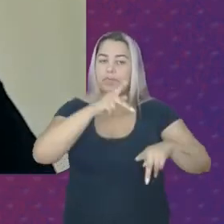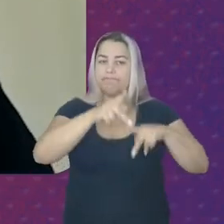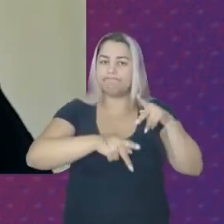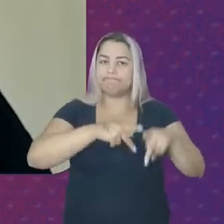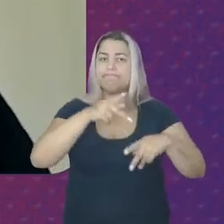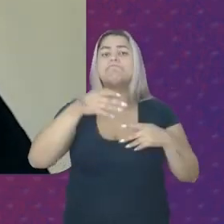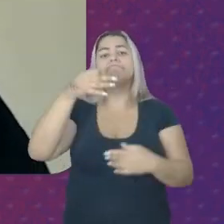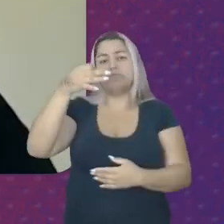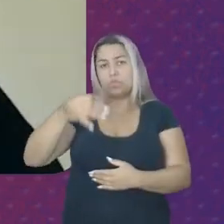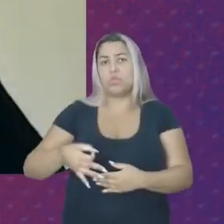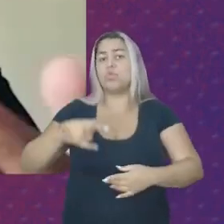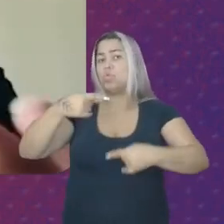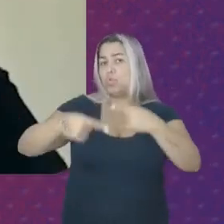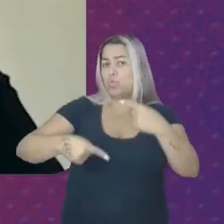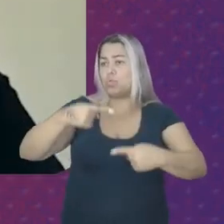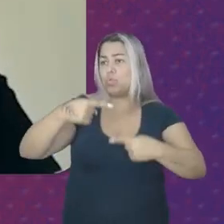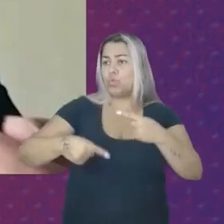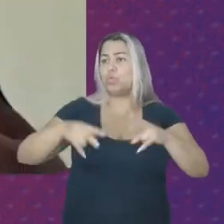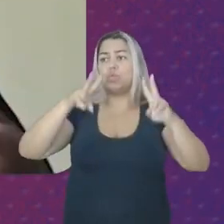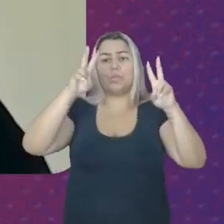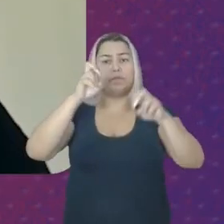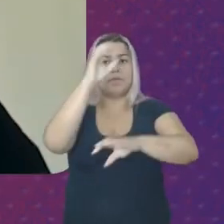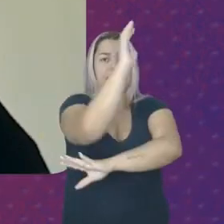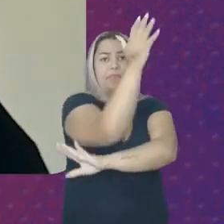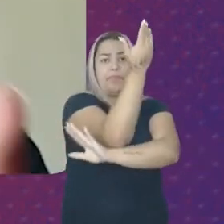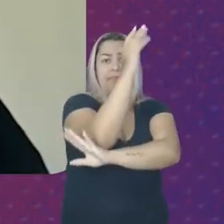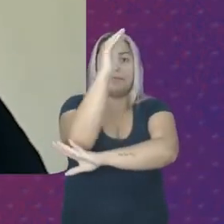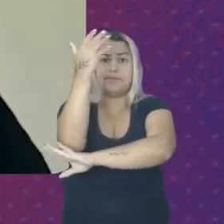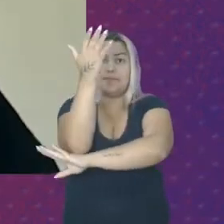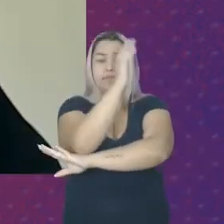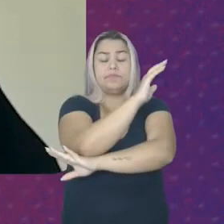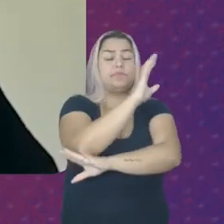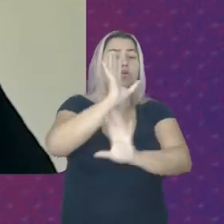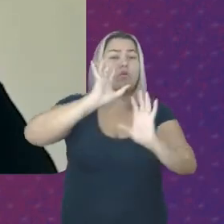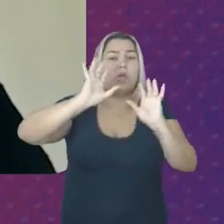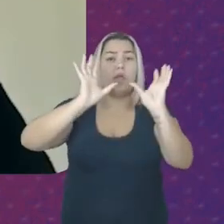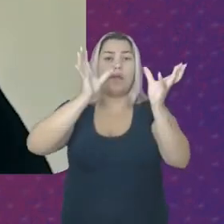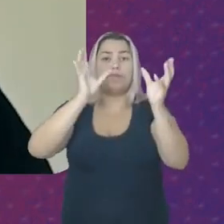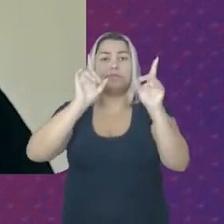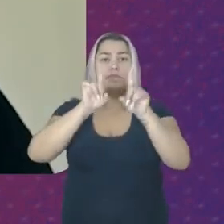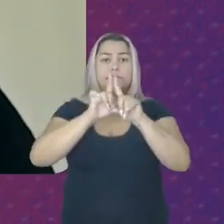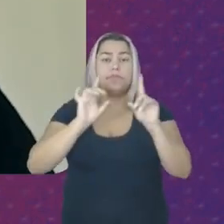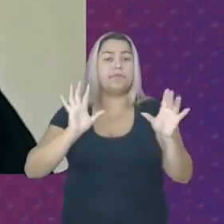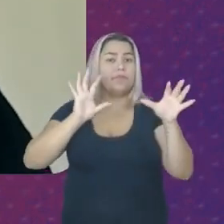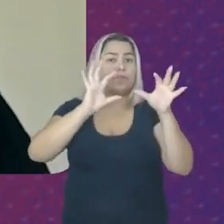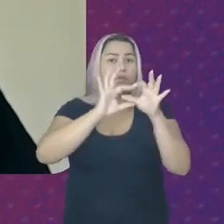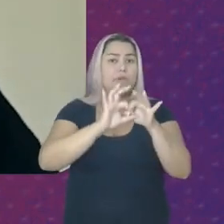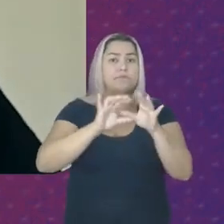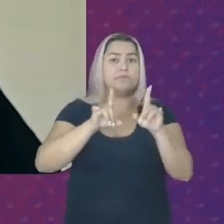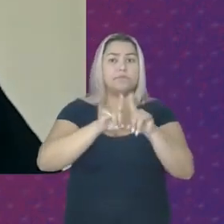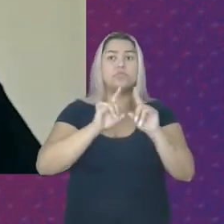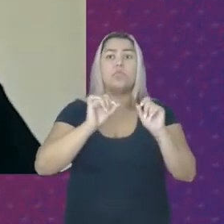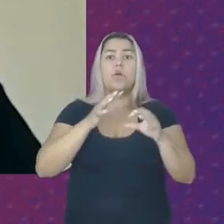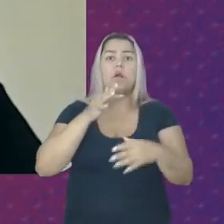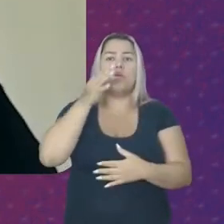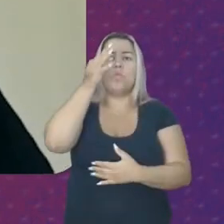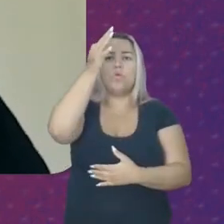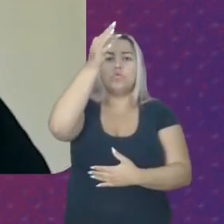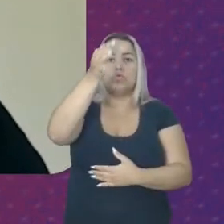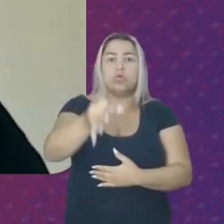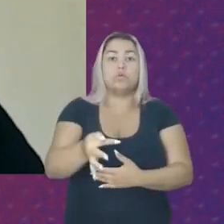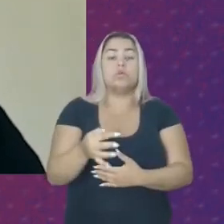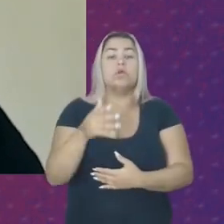certeza. Se discute muito sobre o meio ambiente, sobre a situação climática e como é que isso vai demarcar o nosso futuro. Qual é a visão